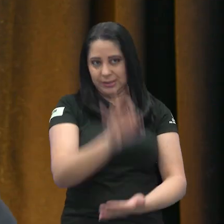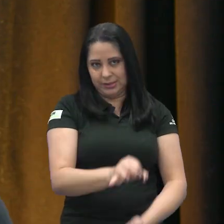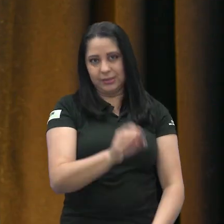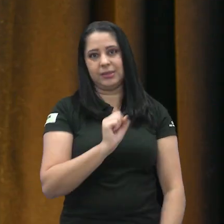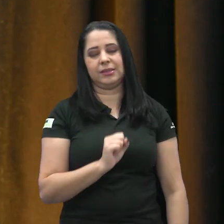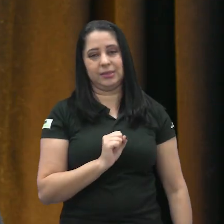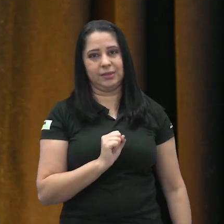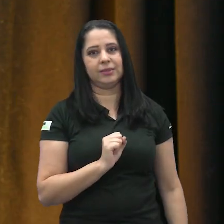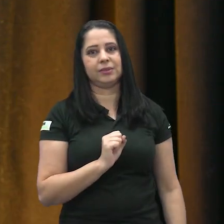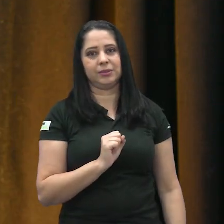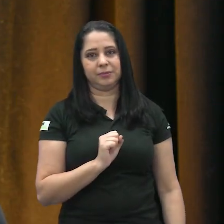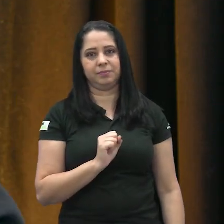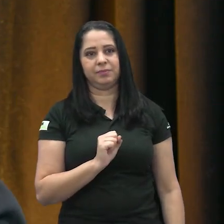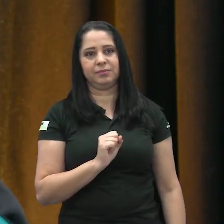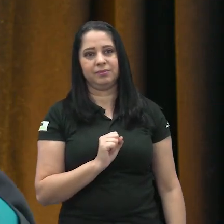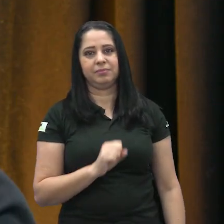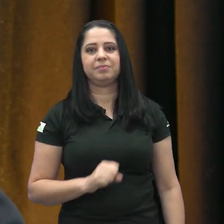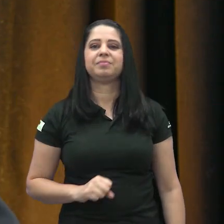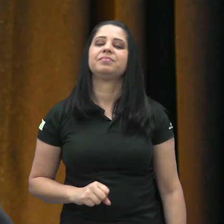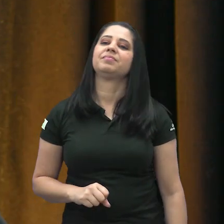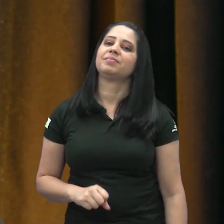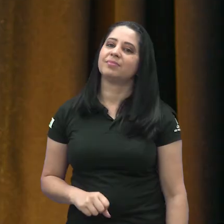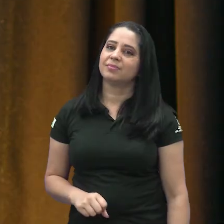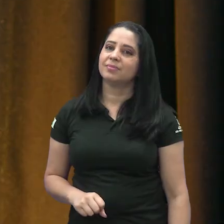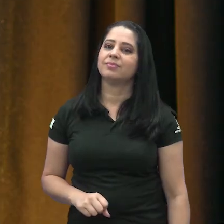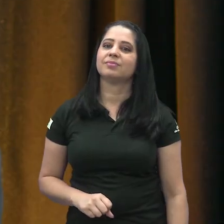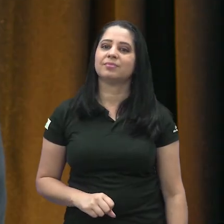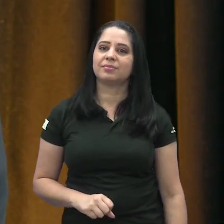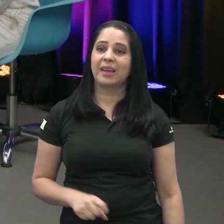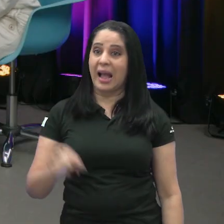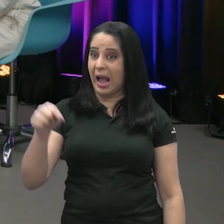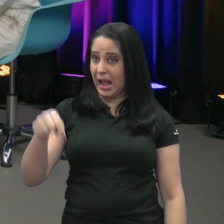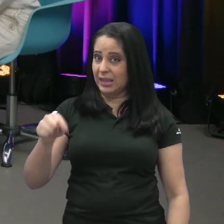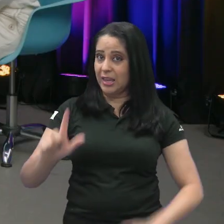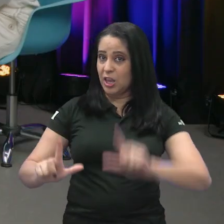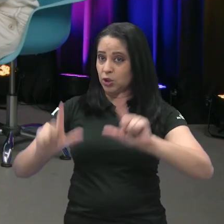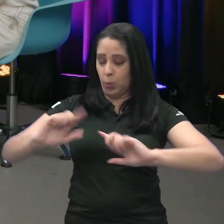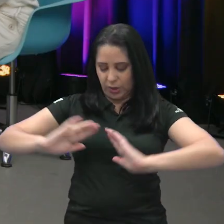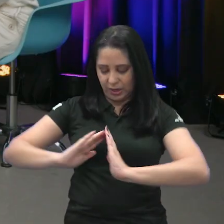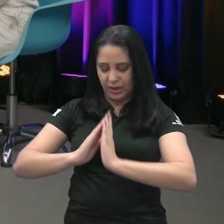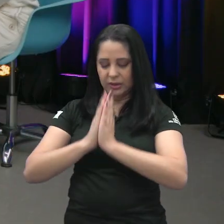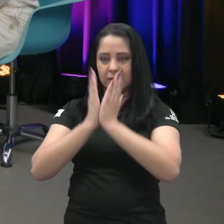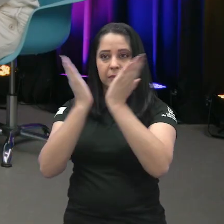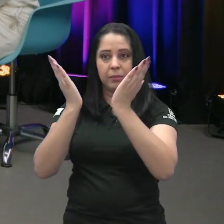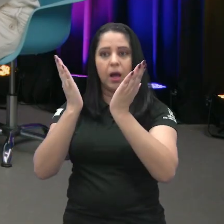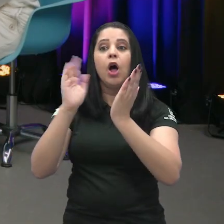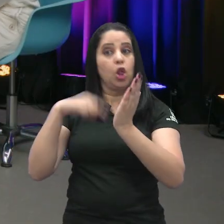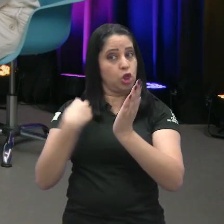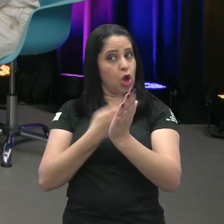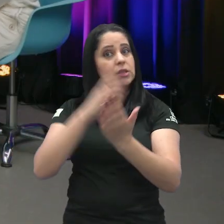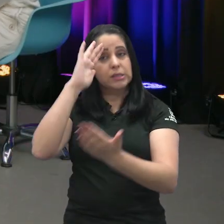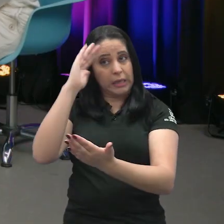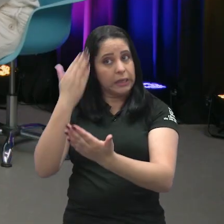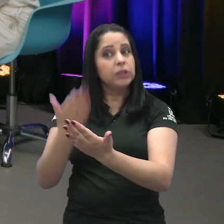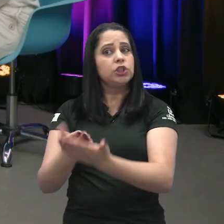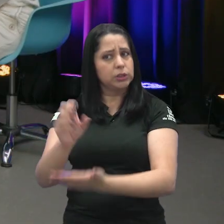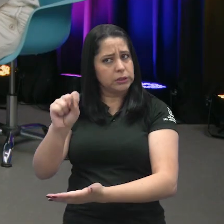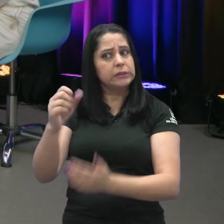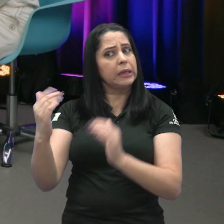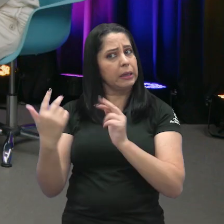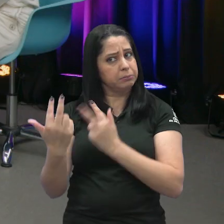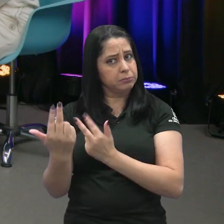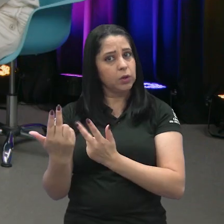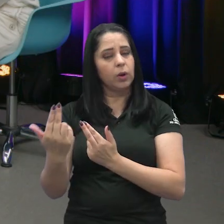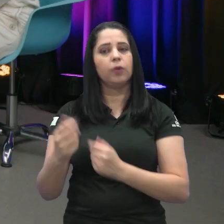entrega sua é melhor quando você tem uma vida equilibrada. Com certeza. A gente aqui no Inspiração também acredita nisso, viu? A gente fala muito sobre